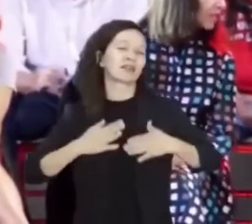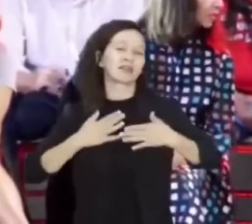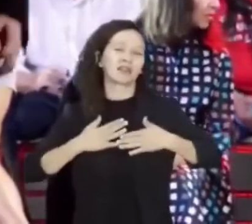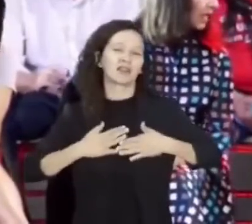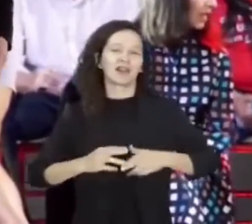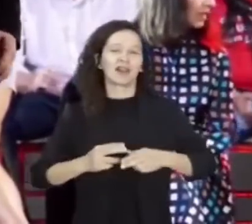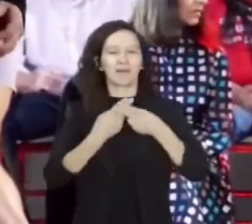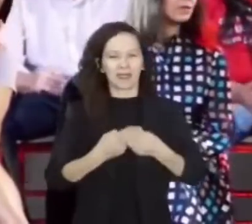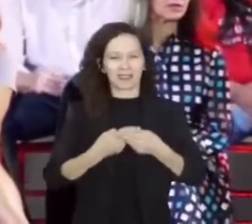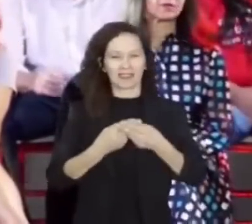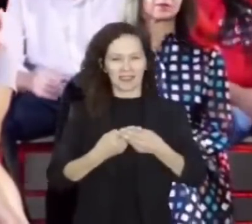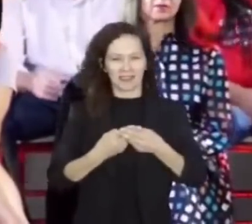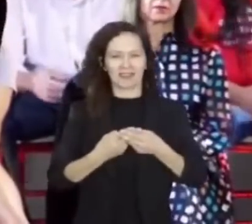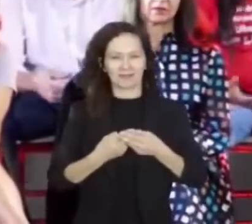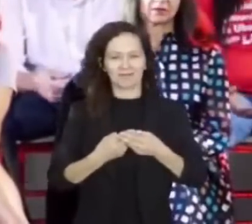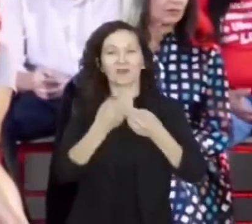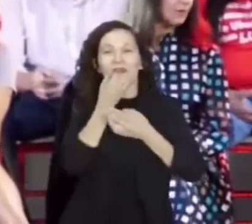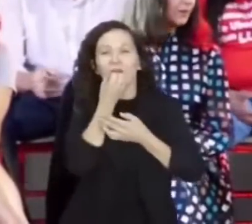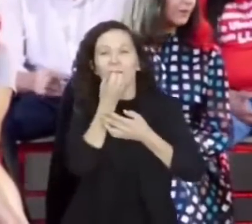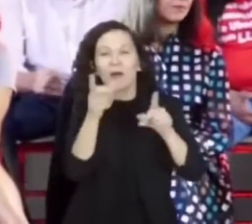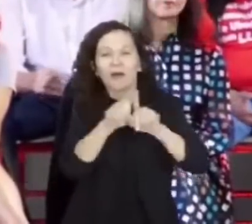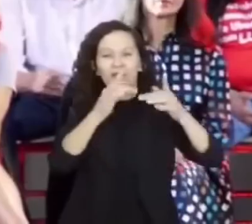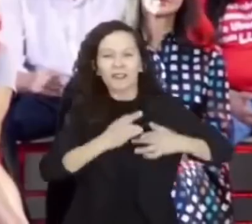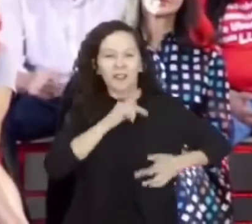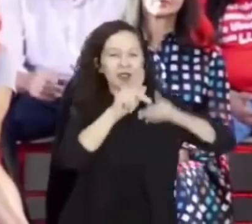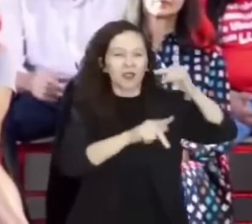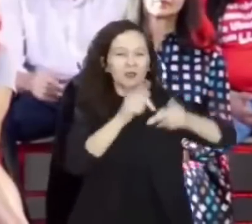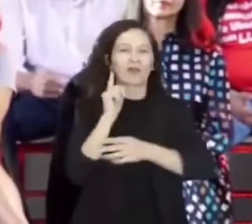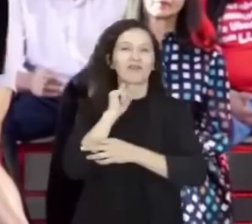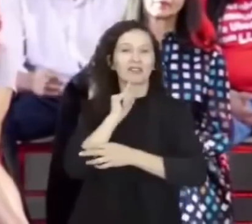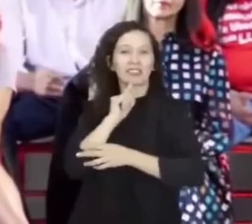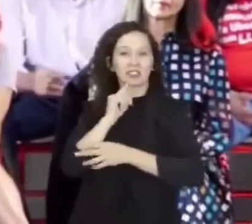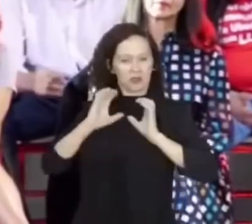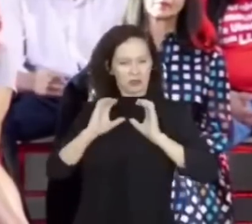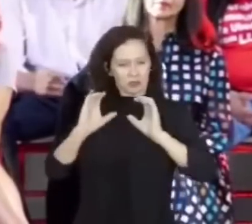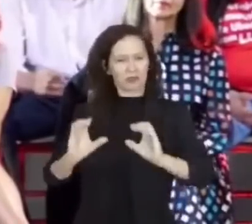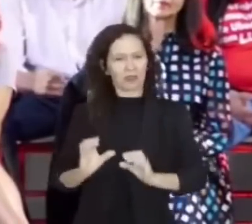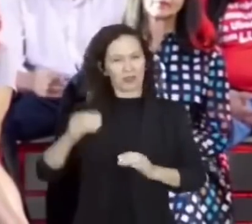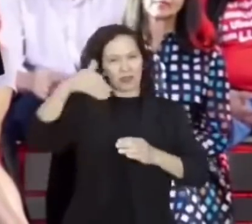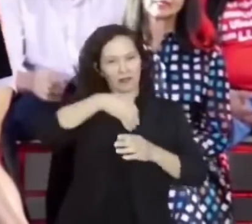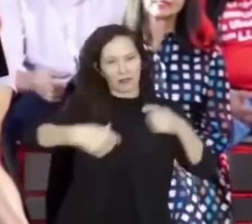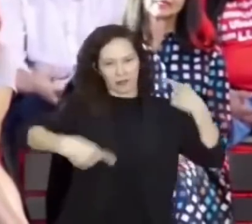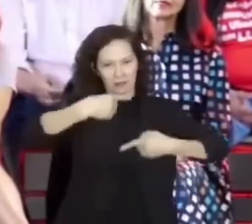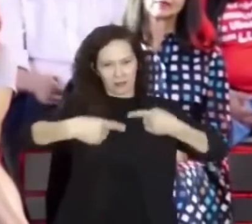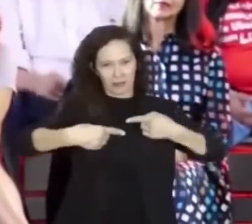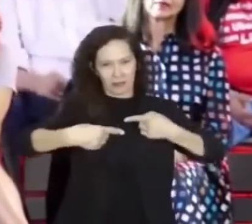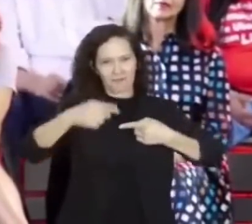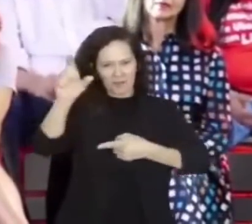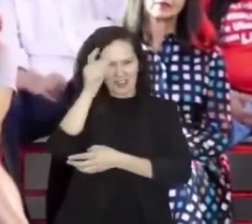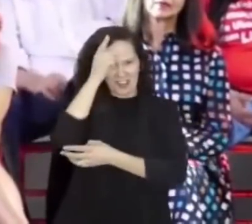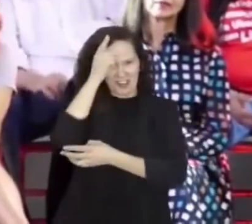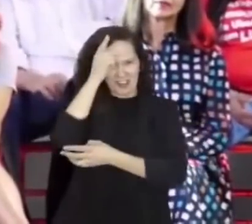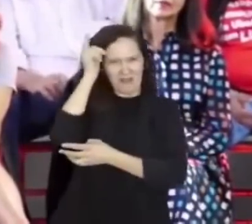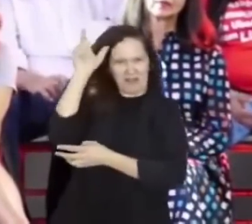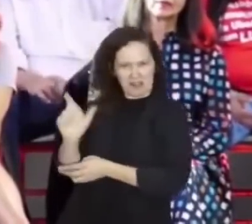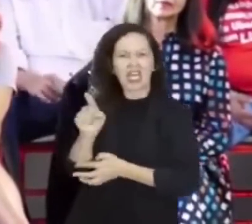de bondade que o povo mineiro se comporta nas políticas. Esse cidadão não é da turma do